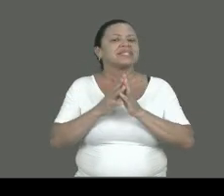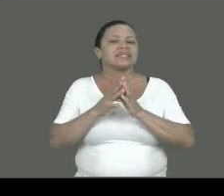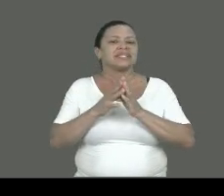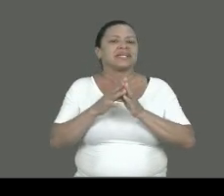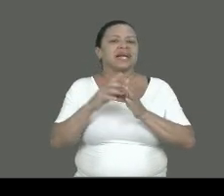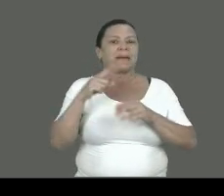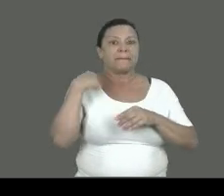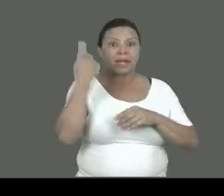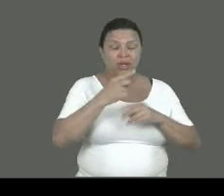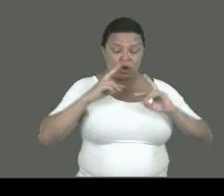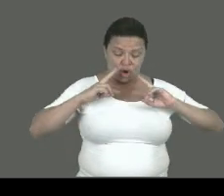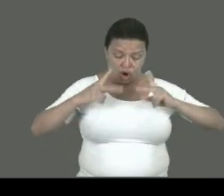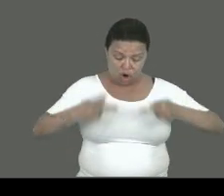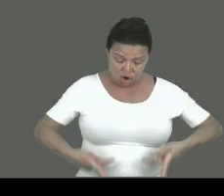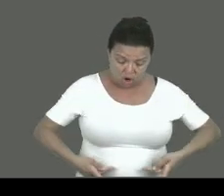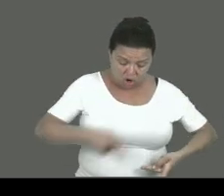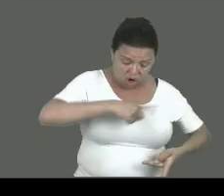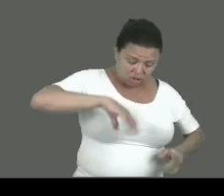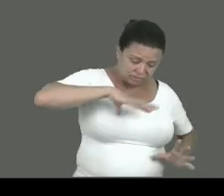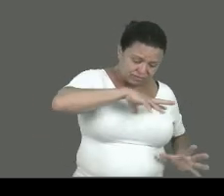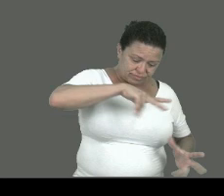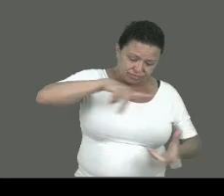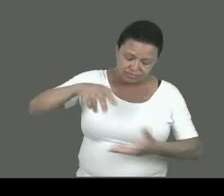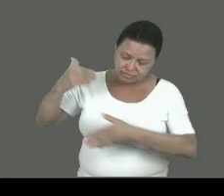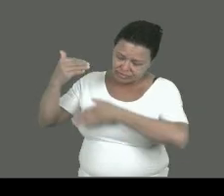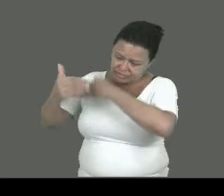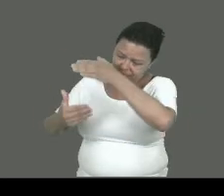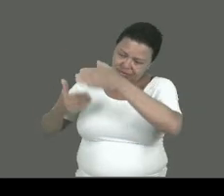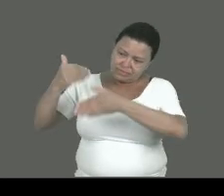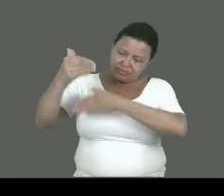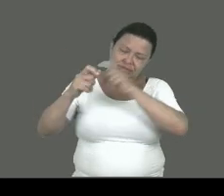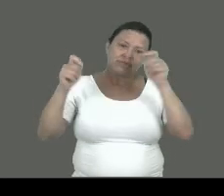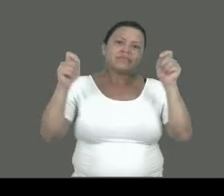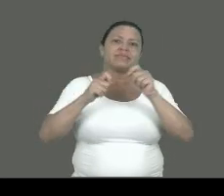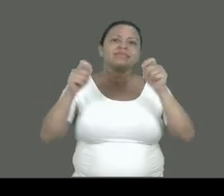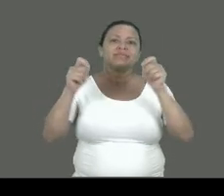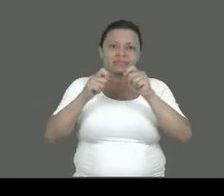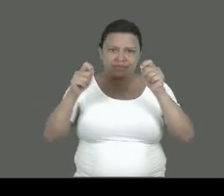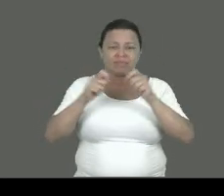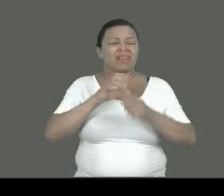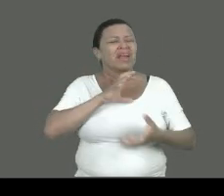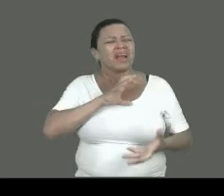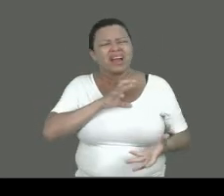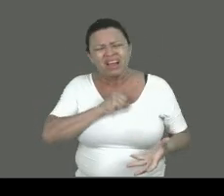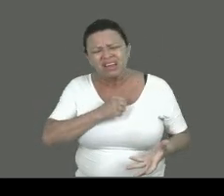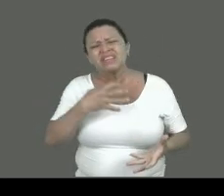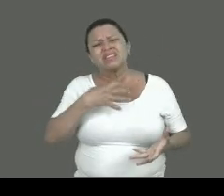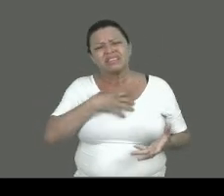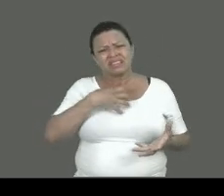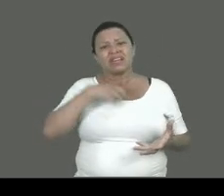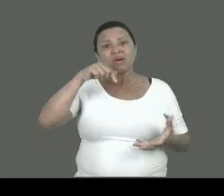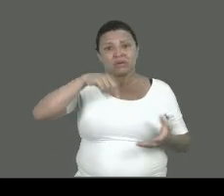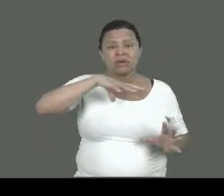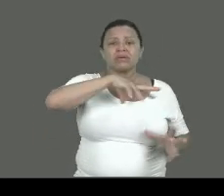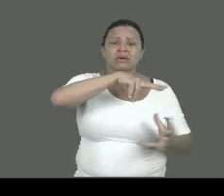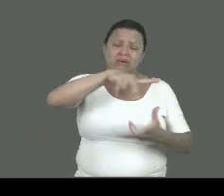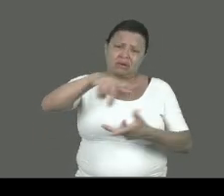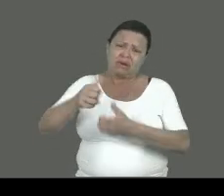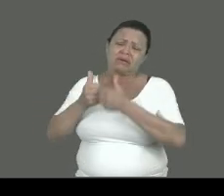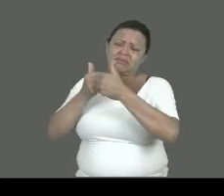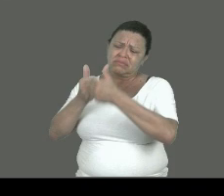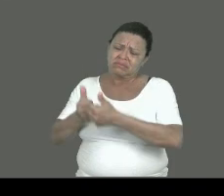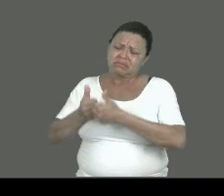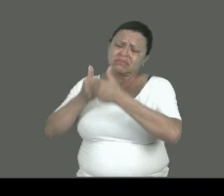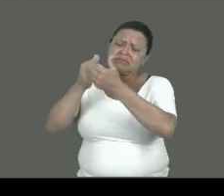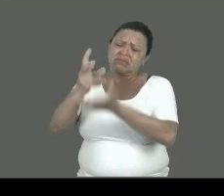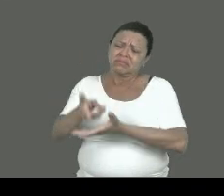nossa humanidade, para que ela possa progredir e possa se mergulhar em amor, para que o nosso planeta siga